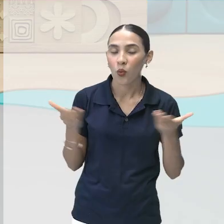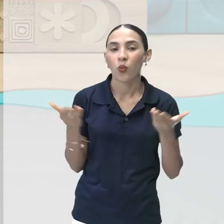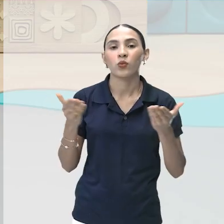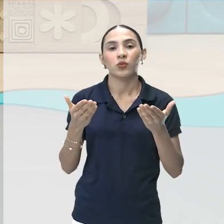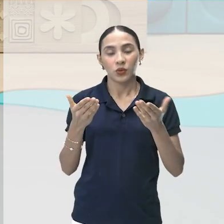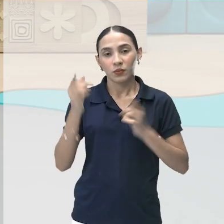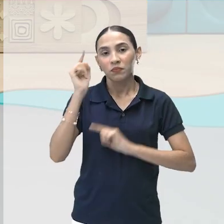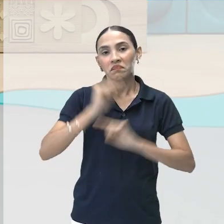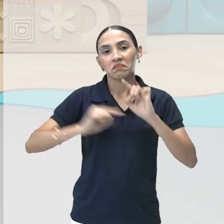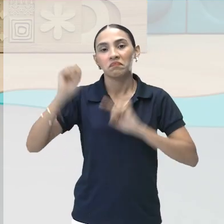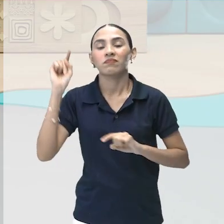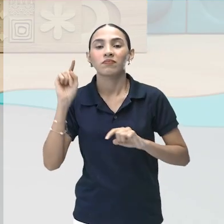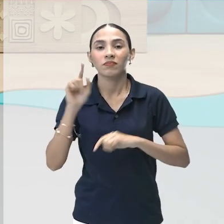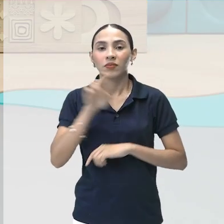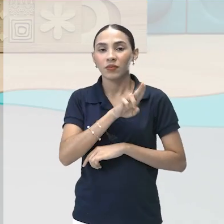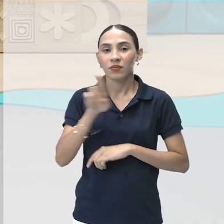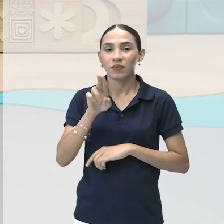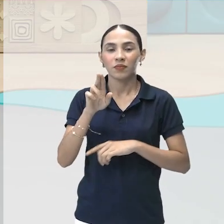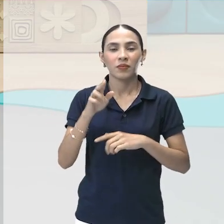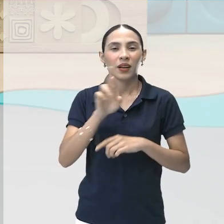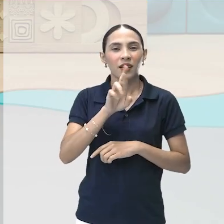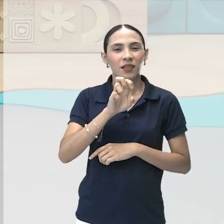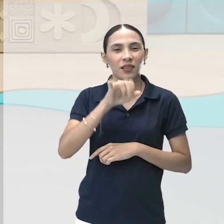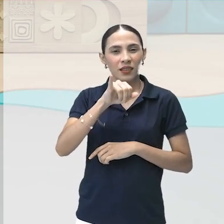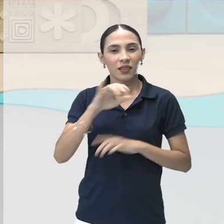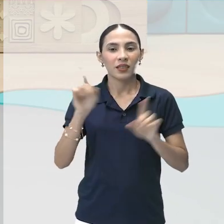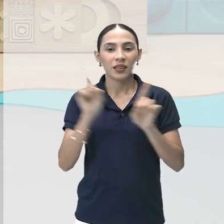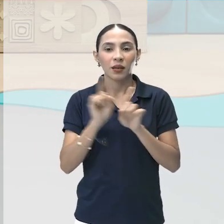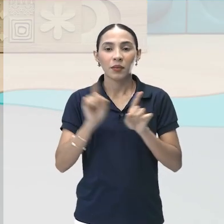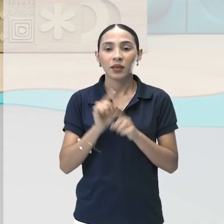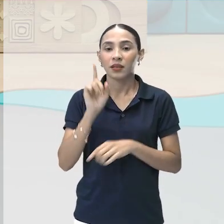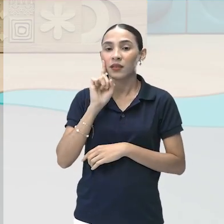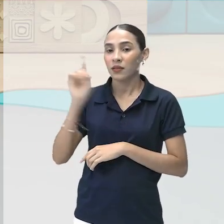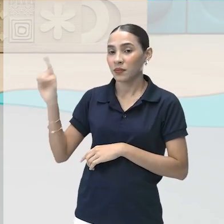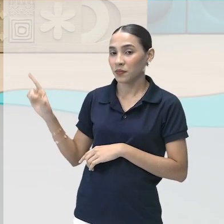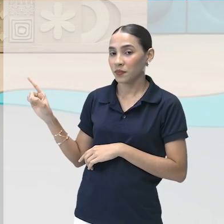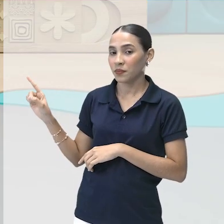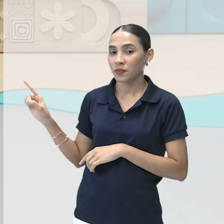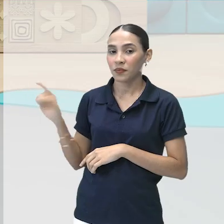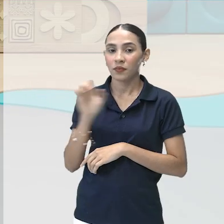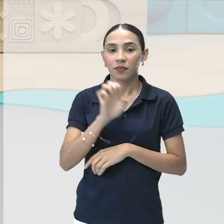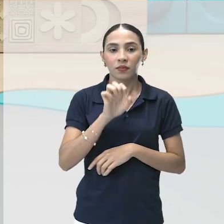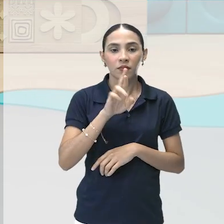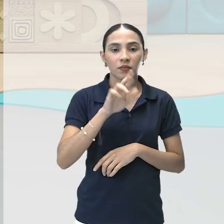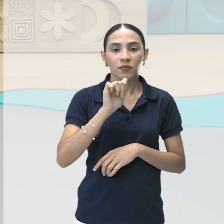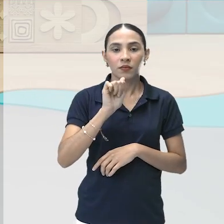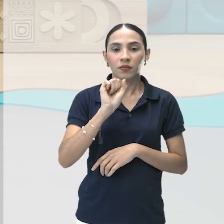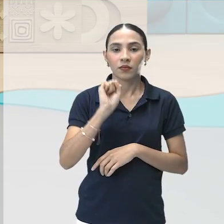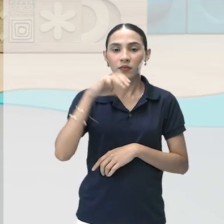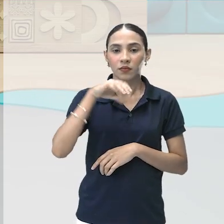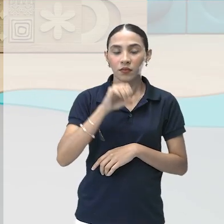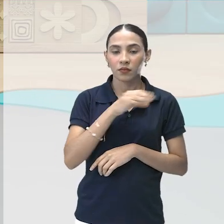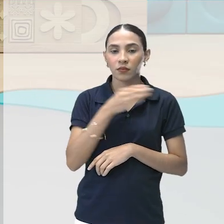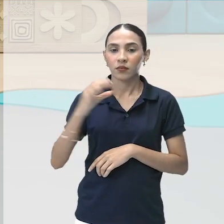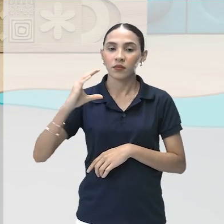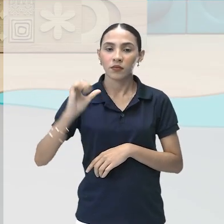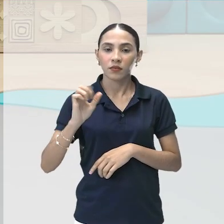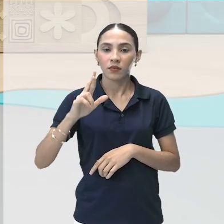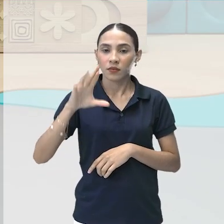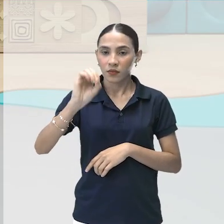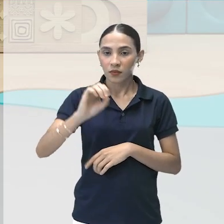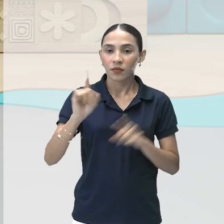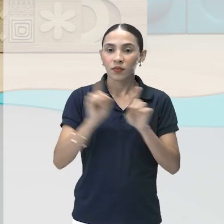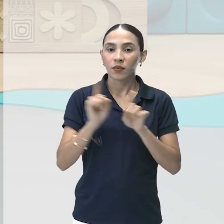faz sucesso, né, que é chamado Rei. E aqui temos o Erasmo Carlos, que é Festa de Arromba, que o Erasmo Carlos